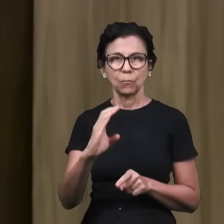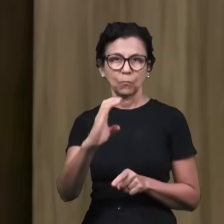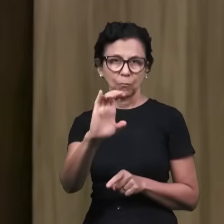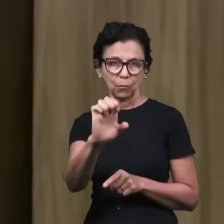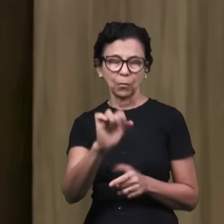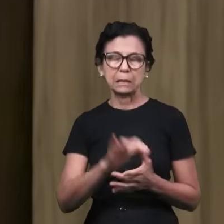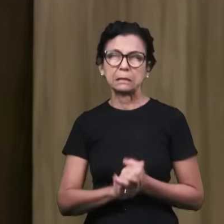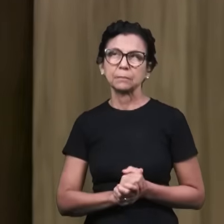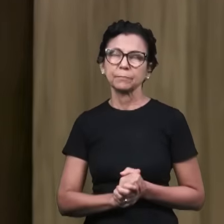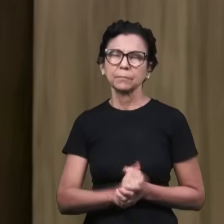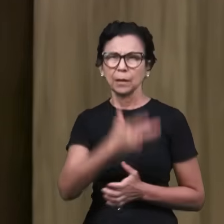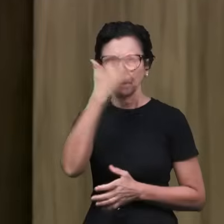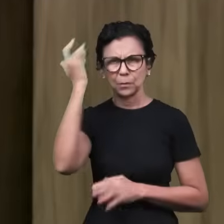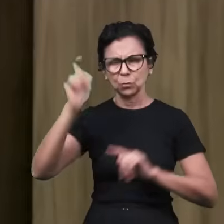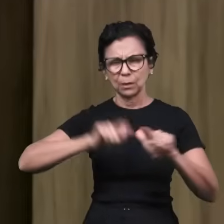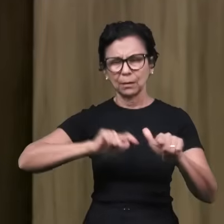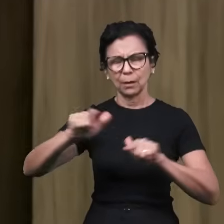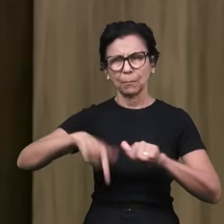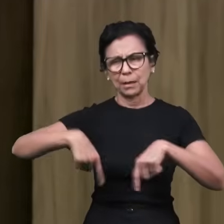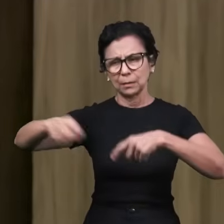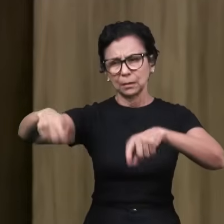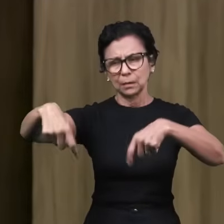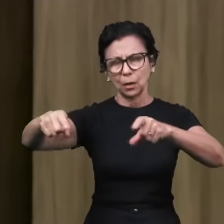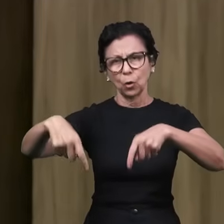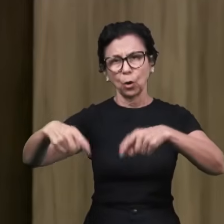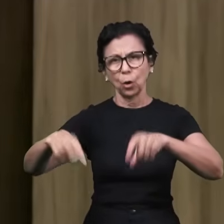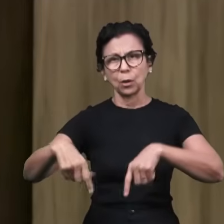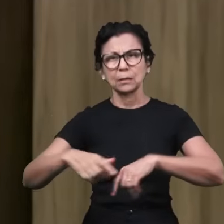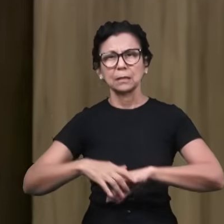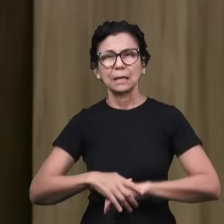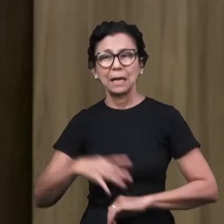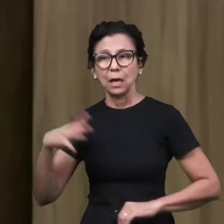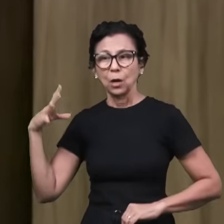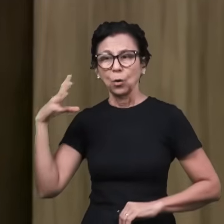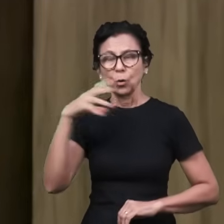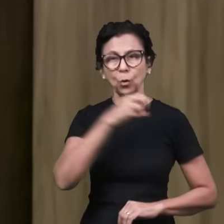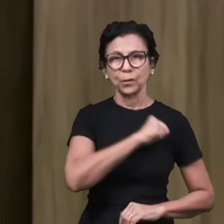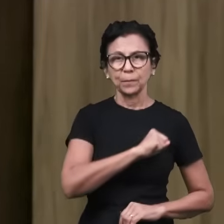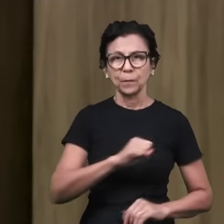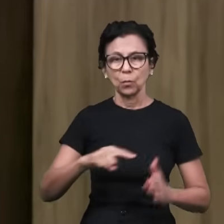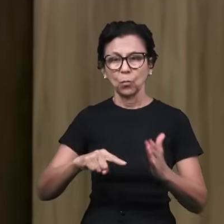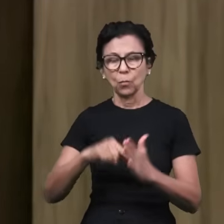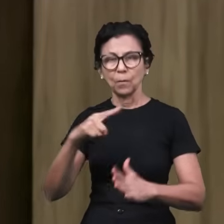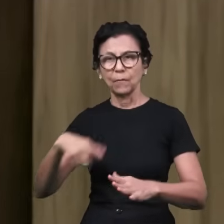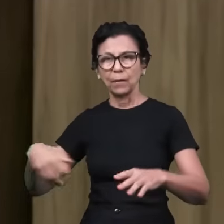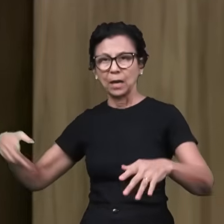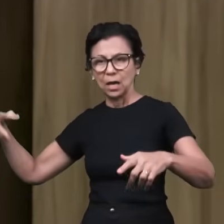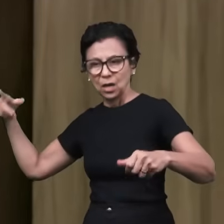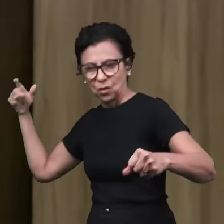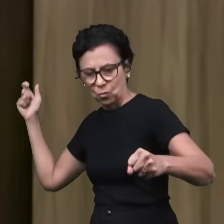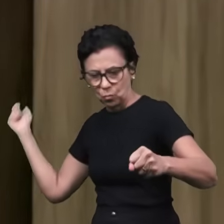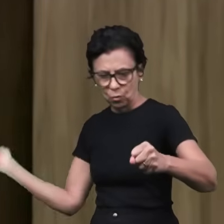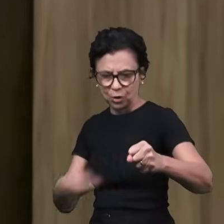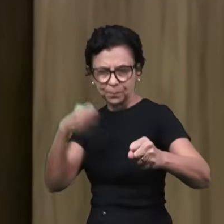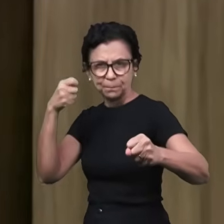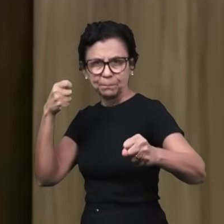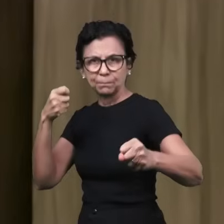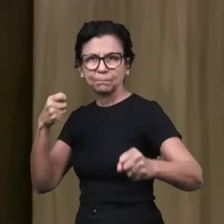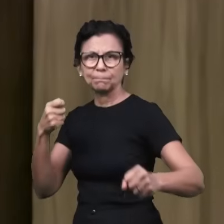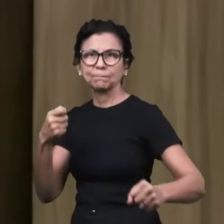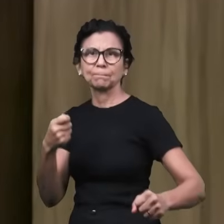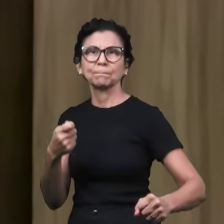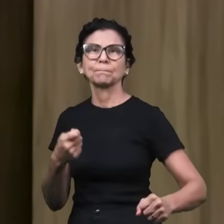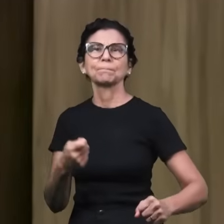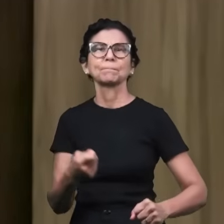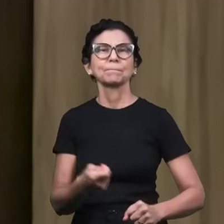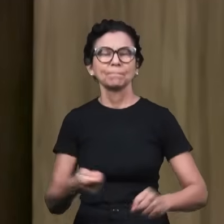é uma ferramenta de uma ação rápida, de uma só vez, né, de uma separação que acontece ali